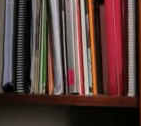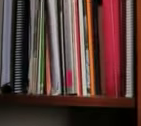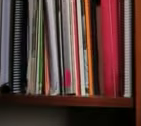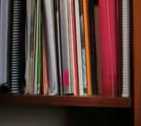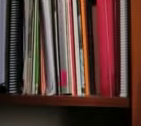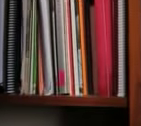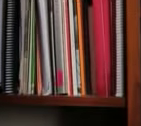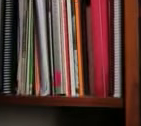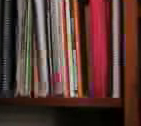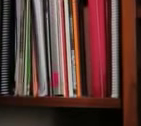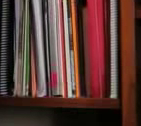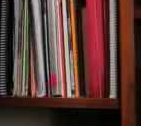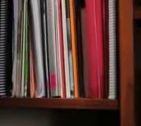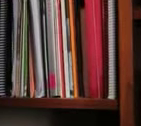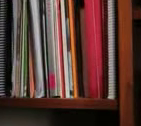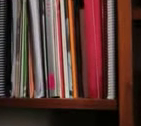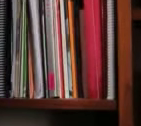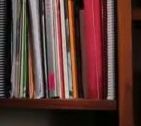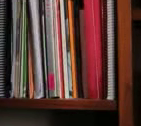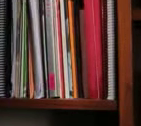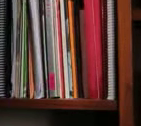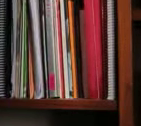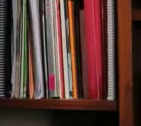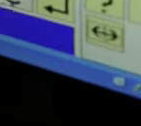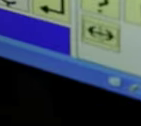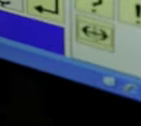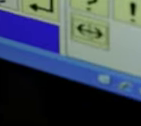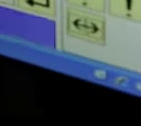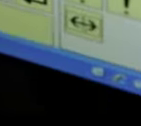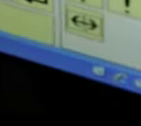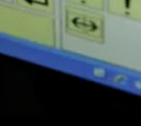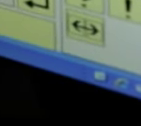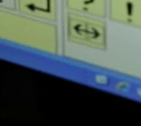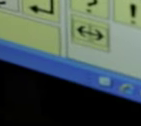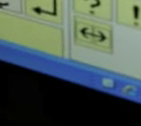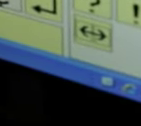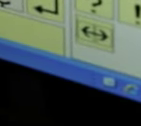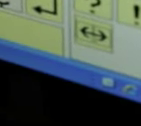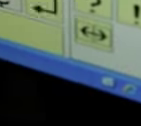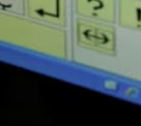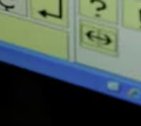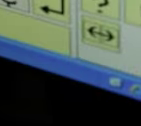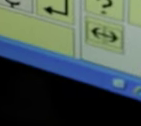Ao lado da mãe, Ana Amália continua digitando, teclado do computador na tela.